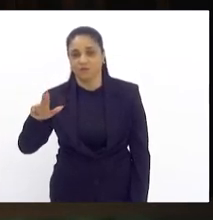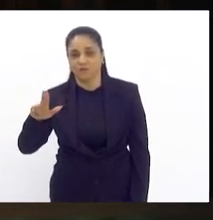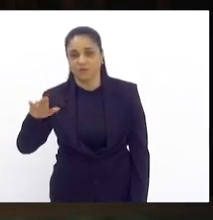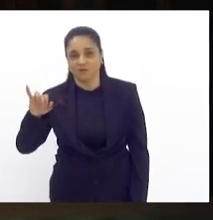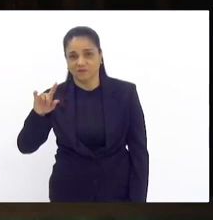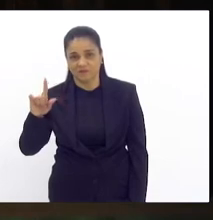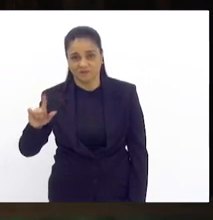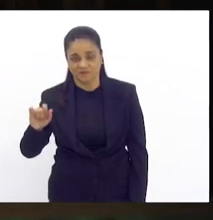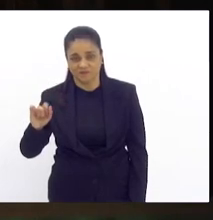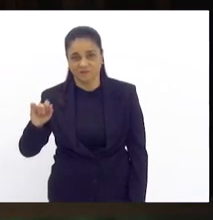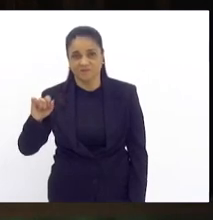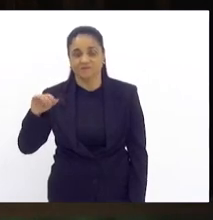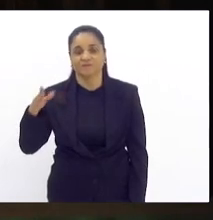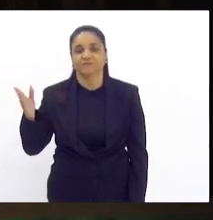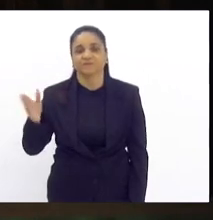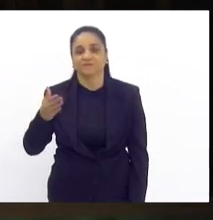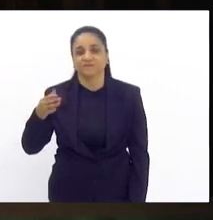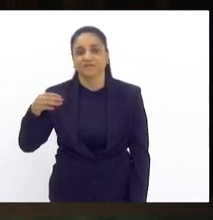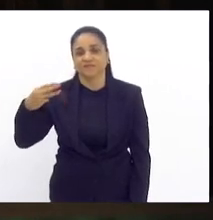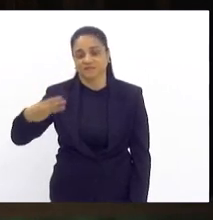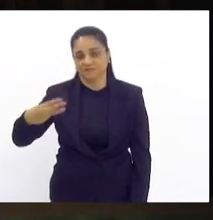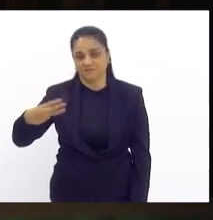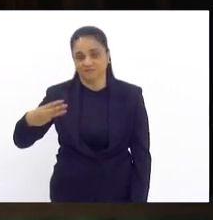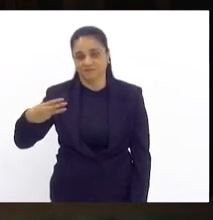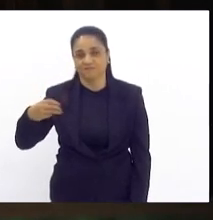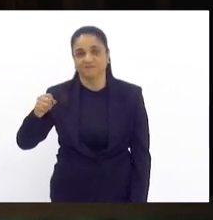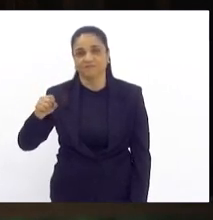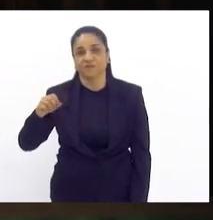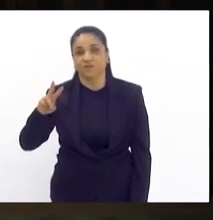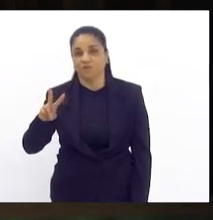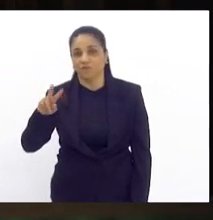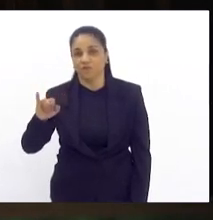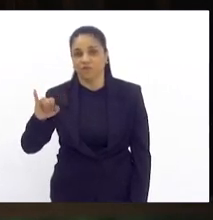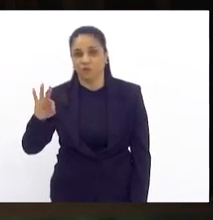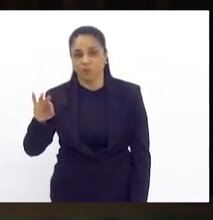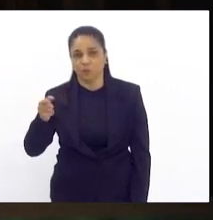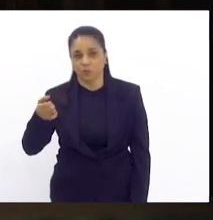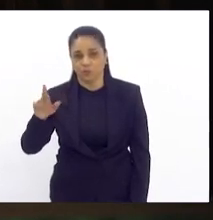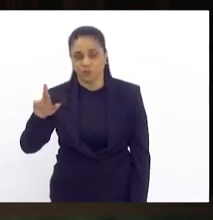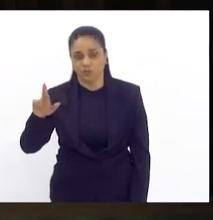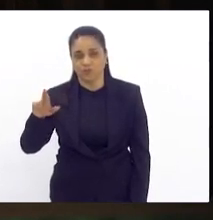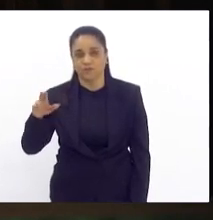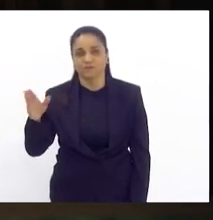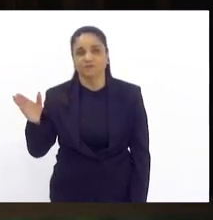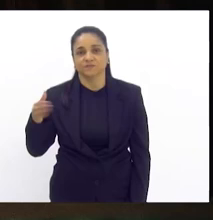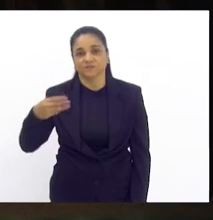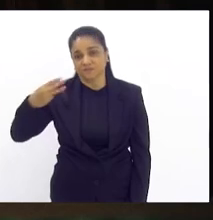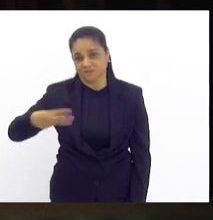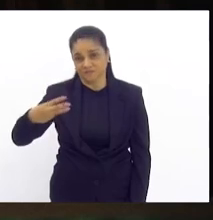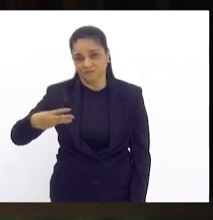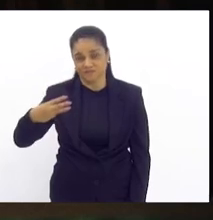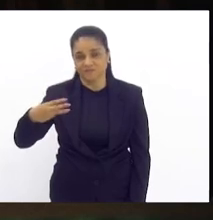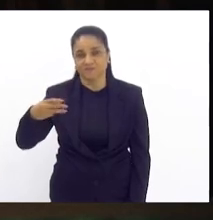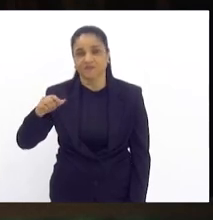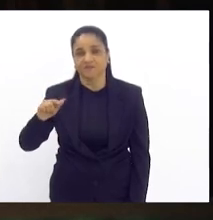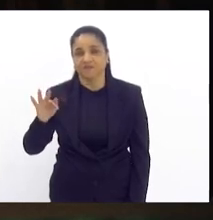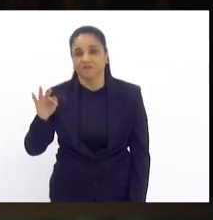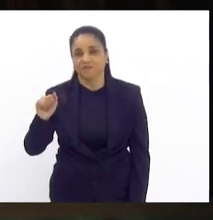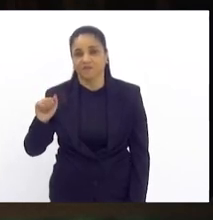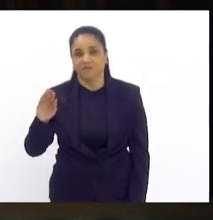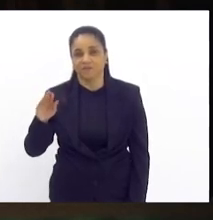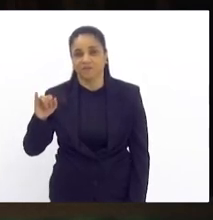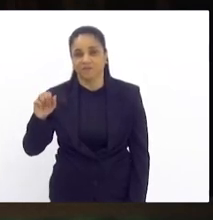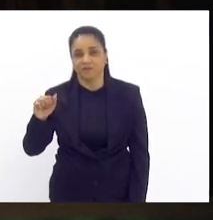Oliveira Furges. Terceiro Sargento Vitor Pinheiro de Carvalho. Terceiro Sargento Fabiano